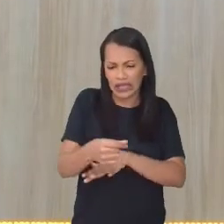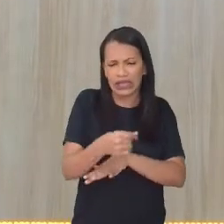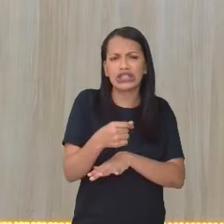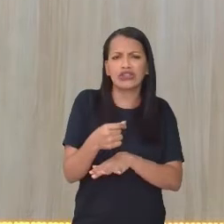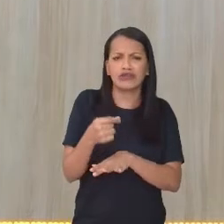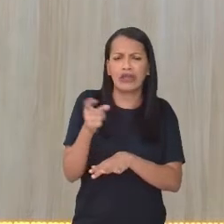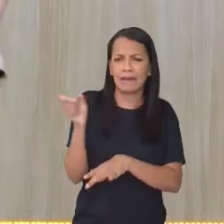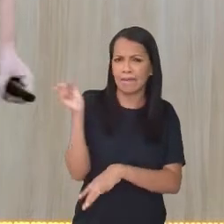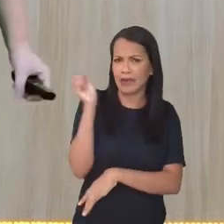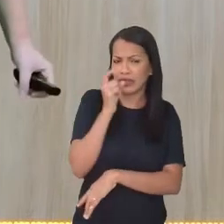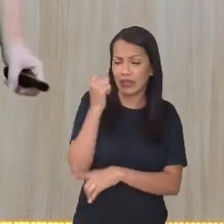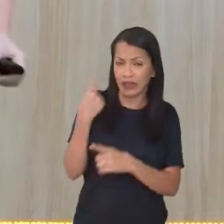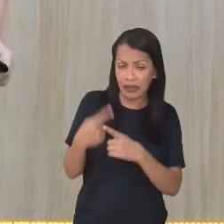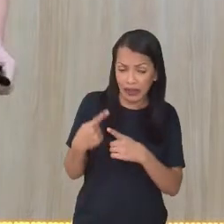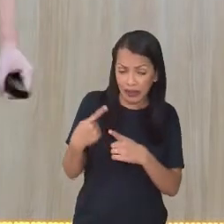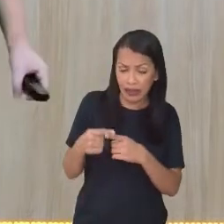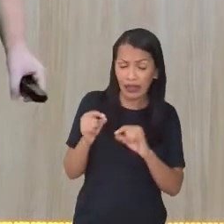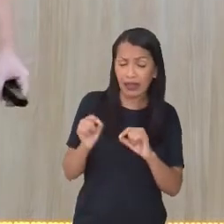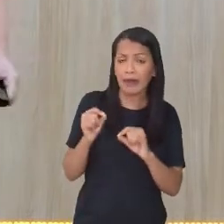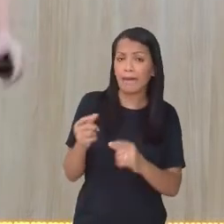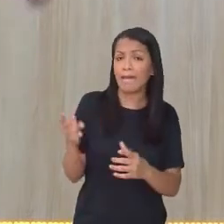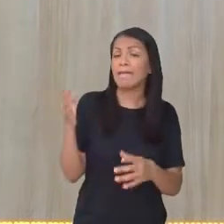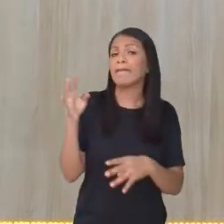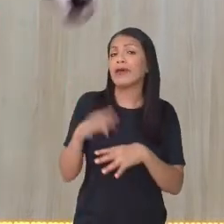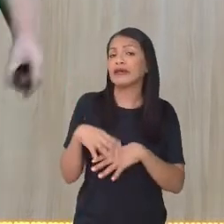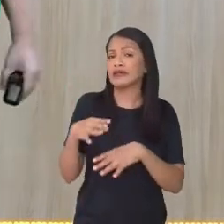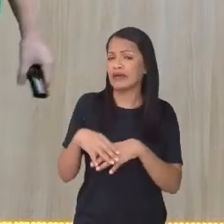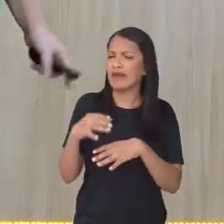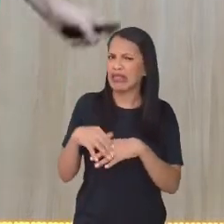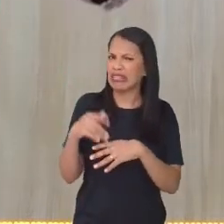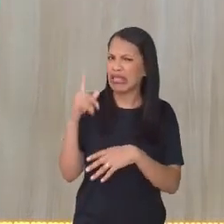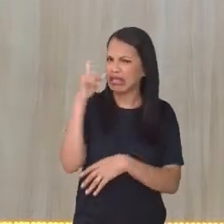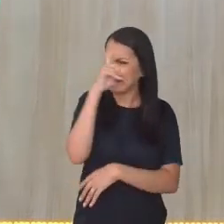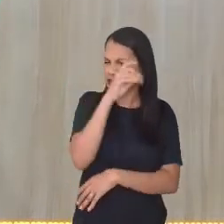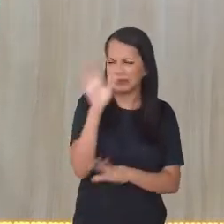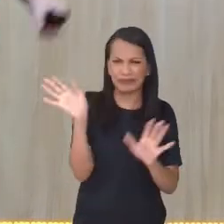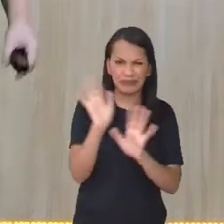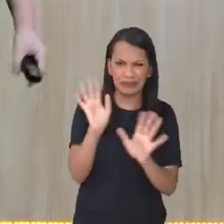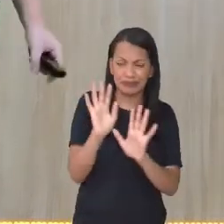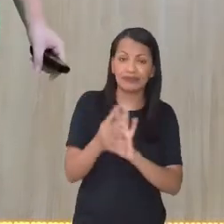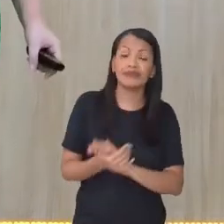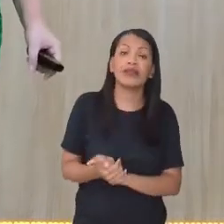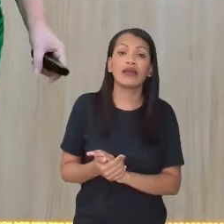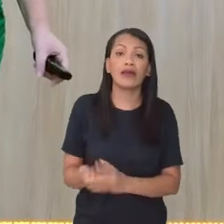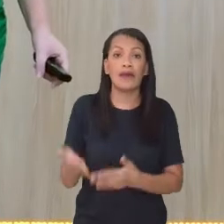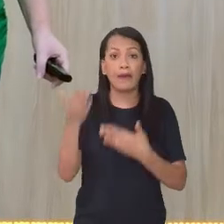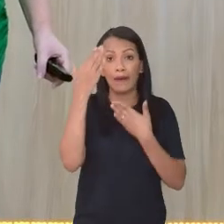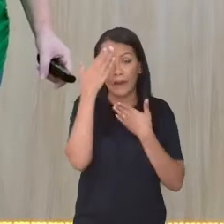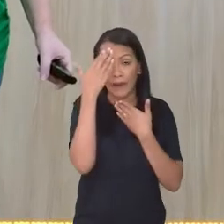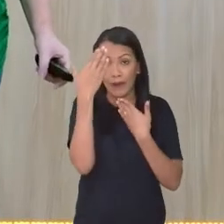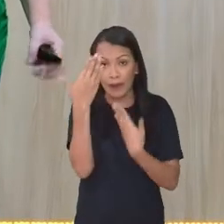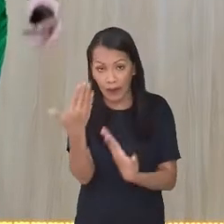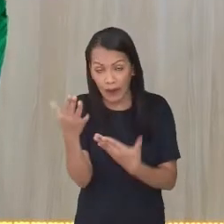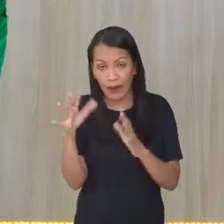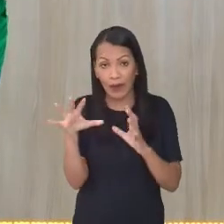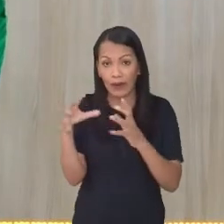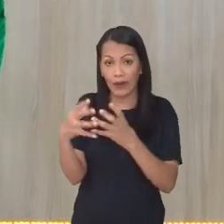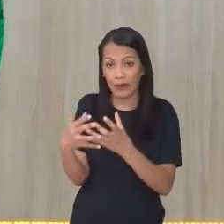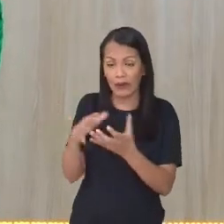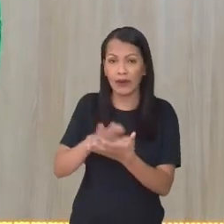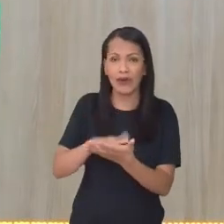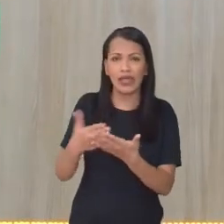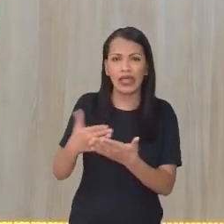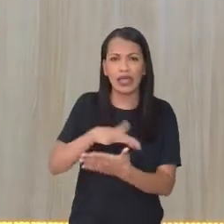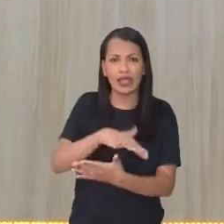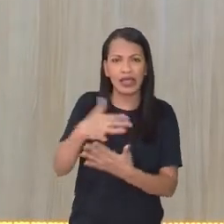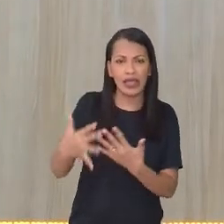que matemática é complicado, com certeza. Bom, muito obrigada à equipe de Libras. Se vocês não